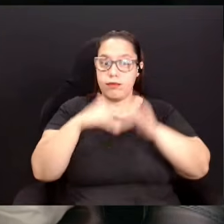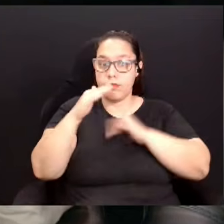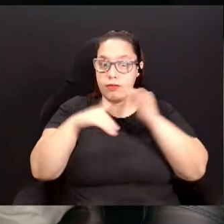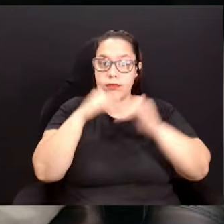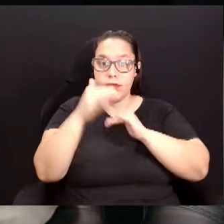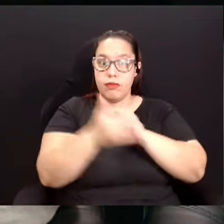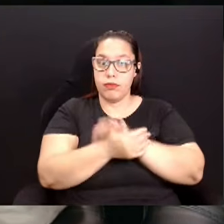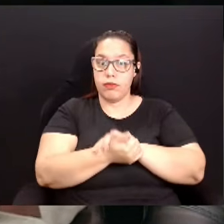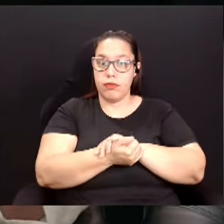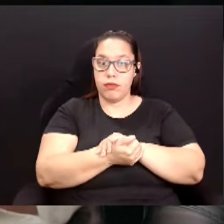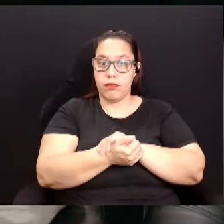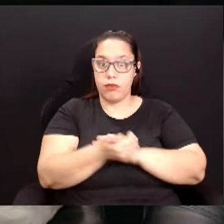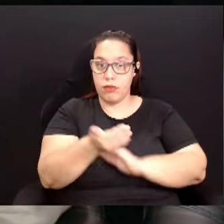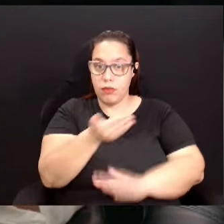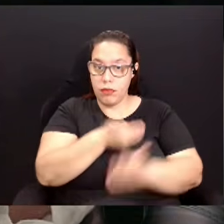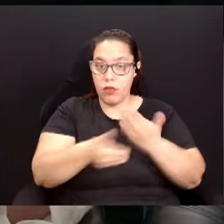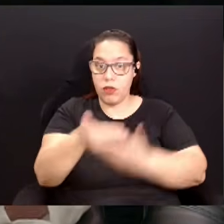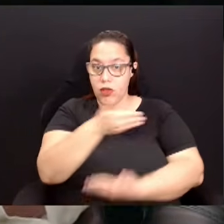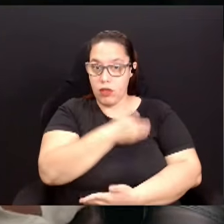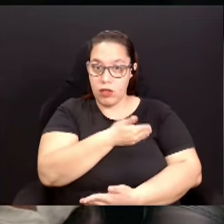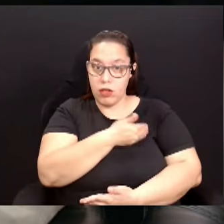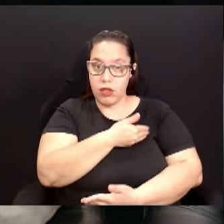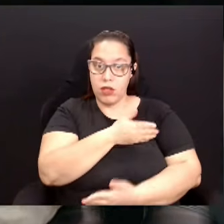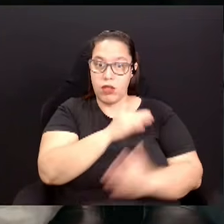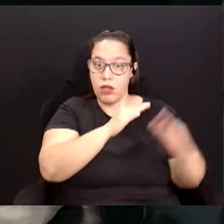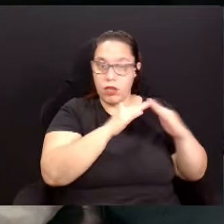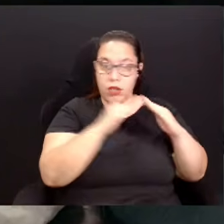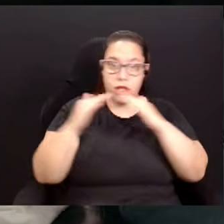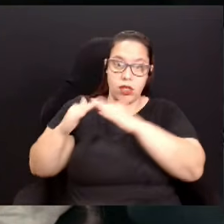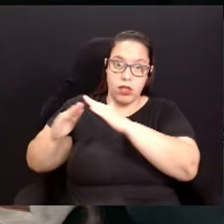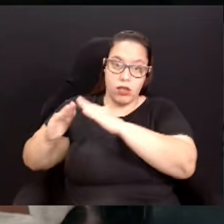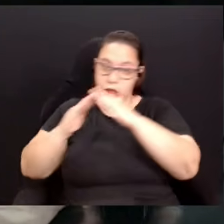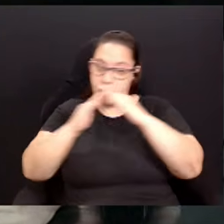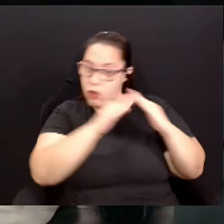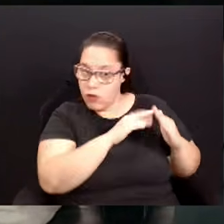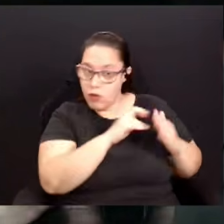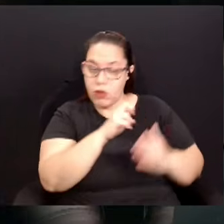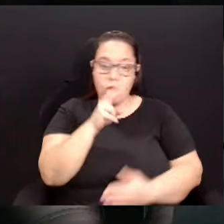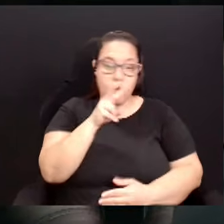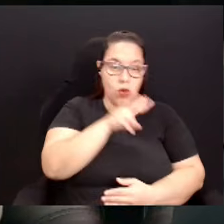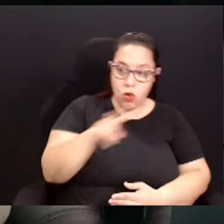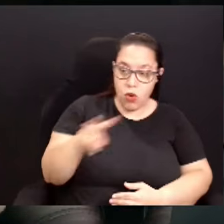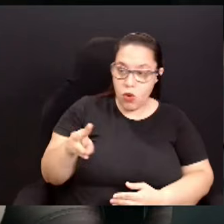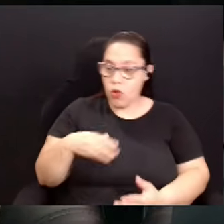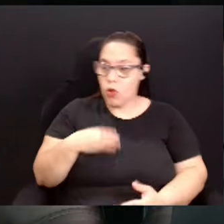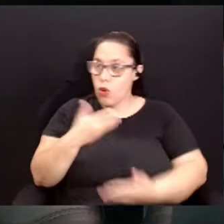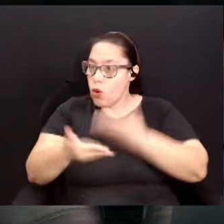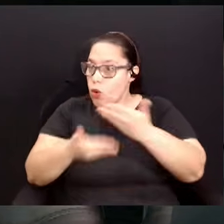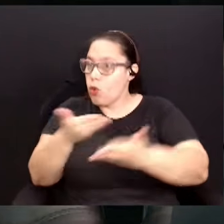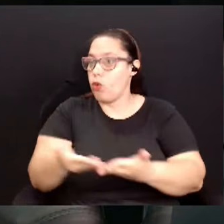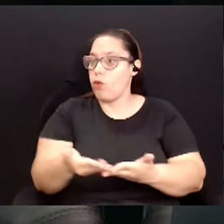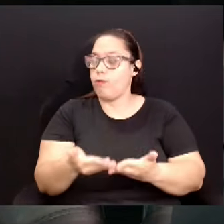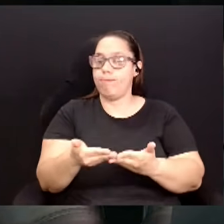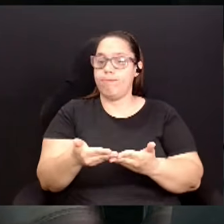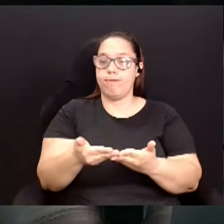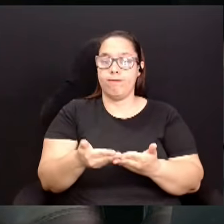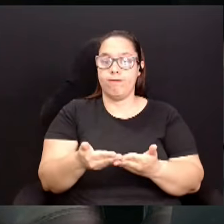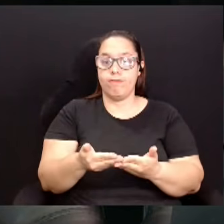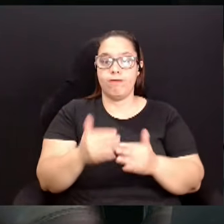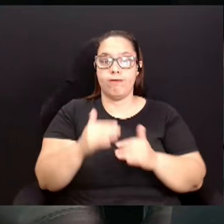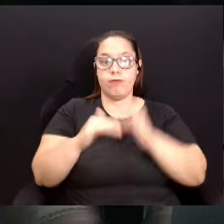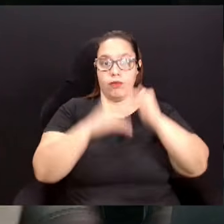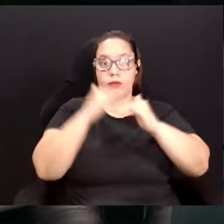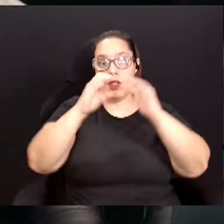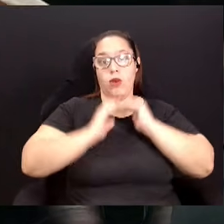trocar com um amiguinho, com um vizinho, traz para tua casa. Olha, propicia isso, porque senão eu vou crescendo com esse comportamento